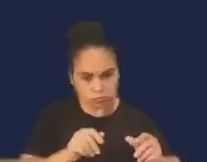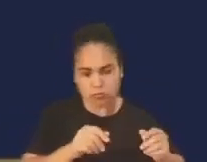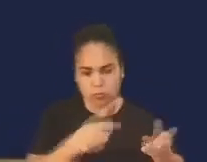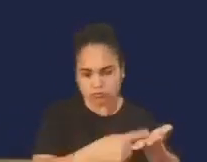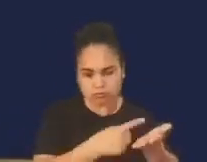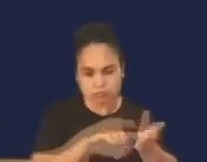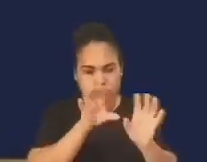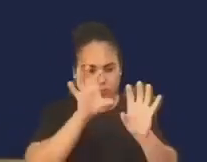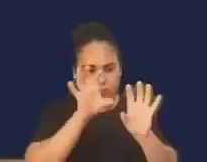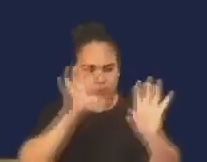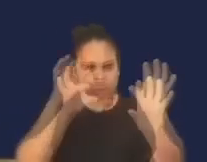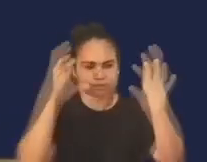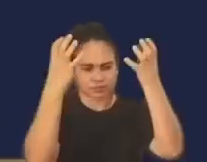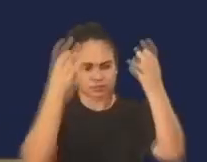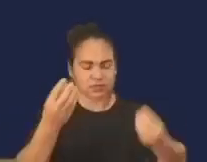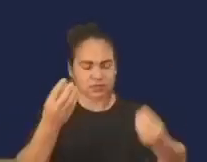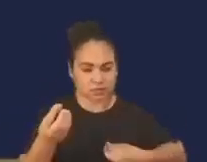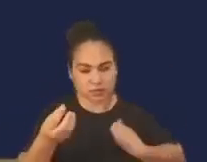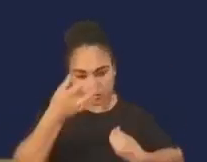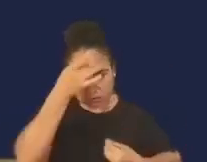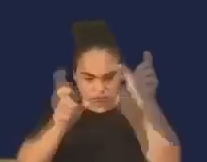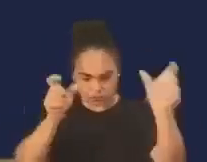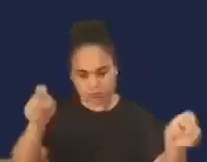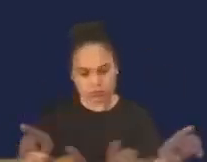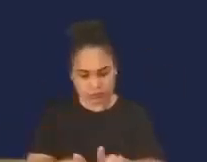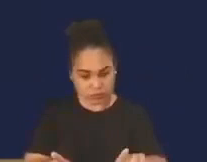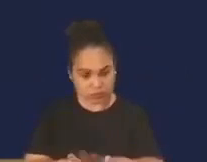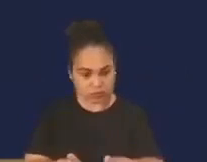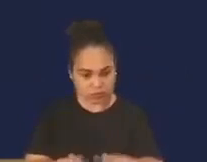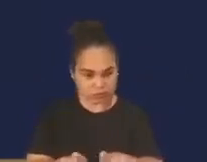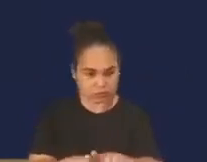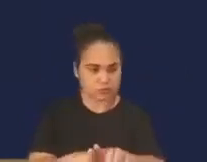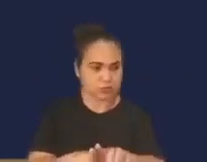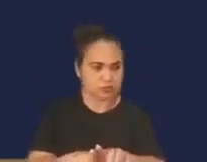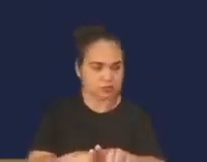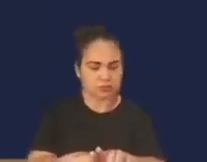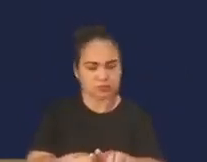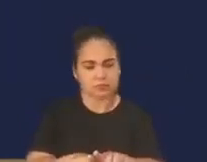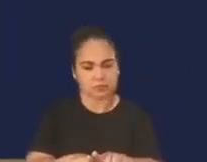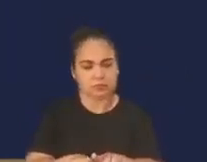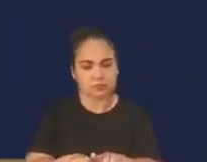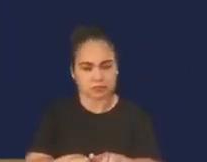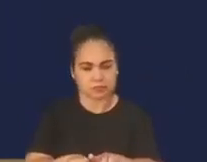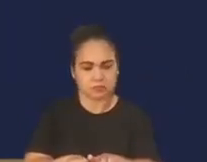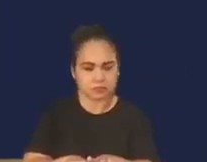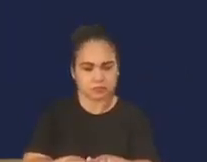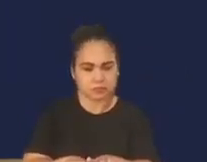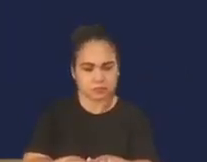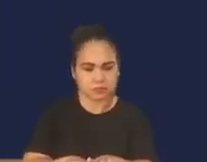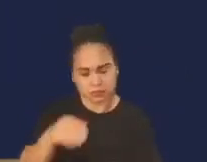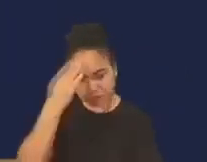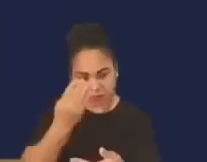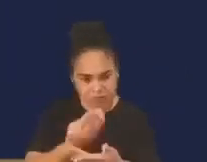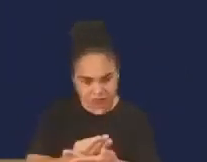as vidas das pessoas, mas também os negócios. Mas, no entanto, nós acreditamos que esse tema ele